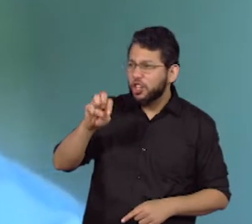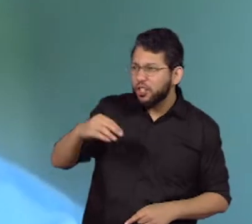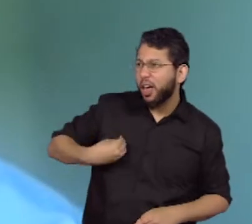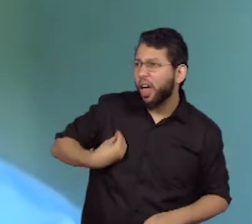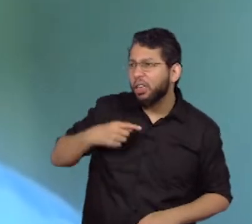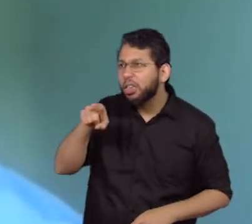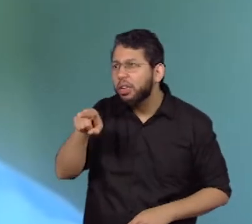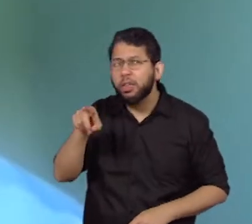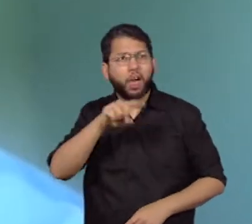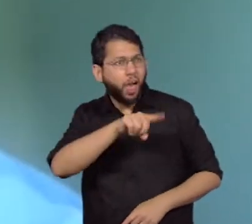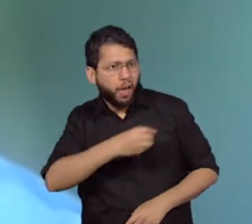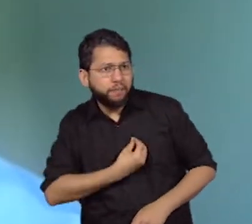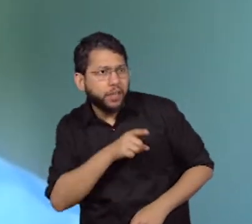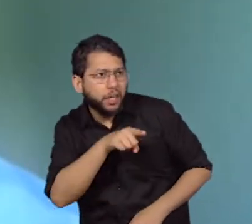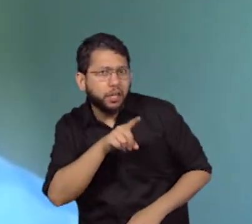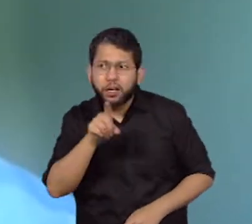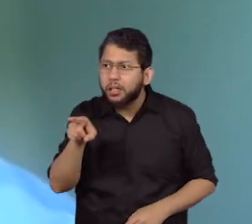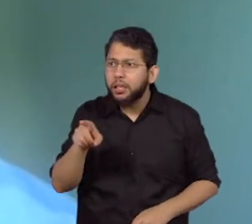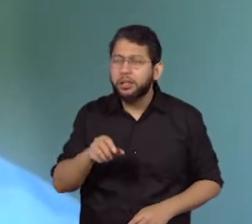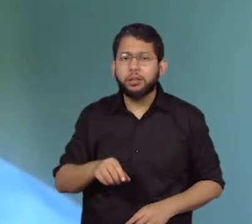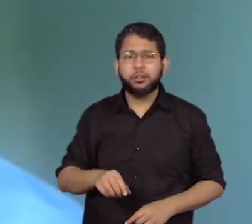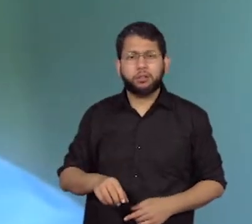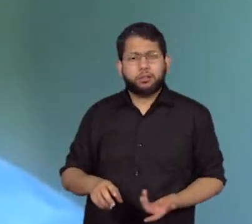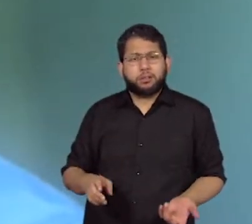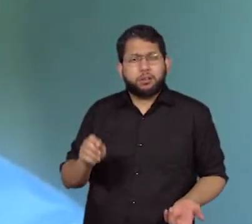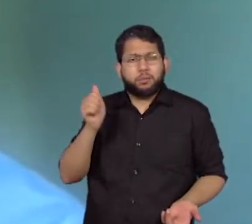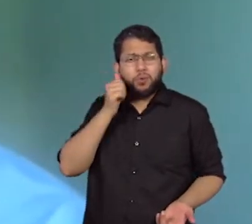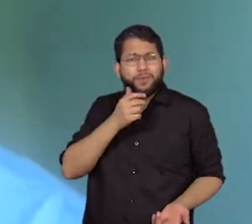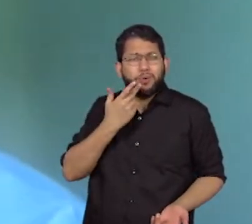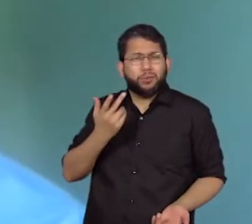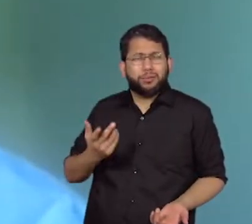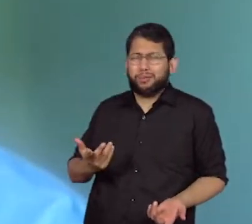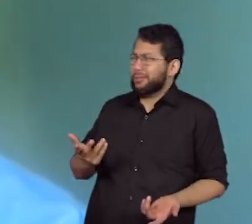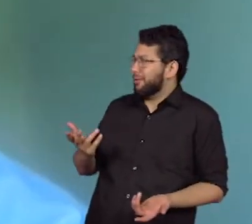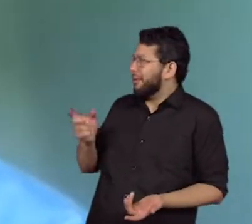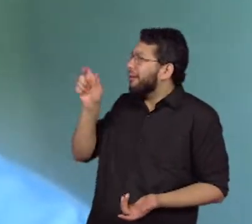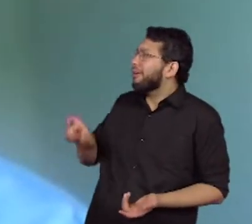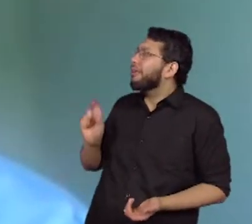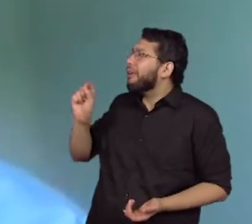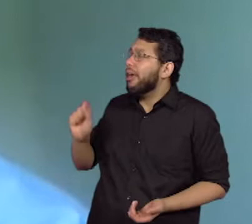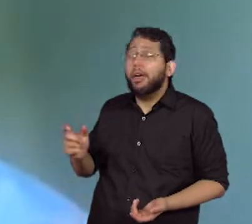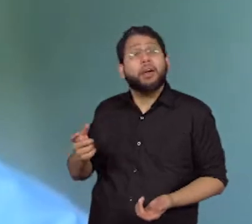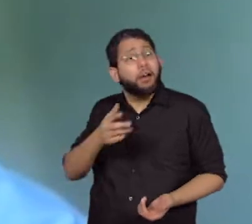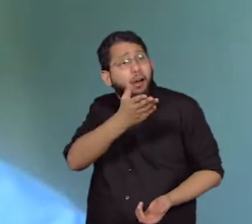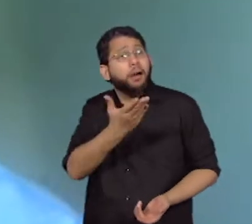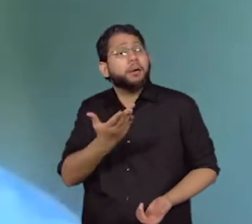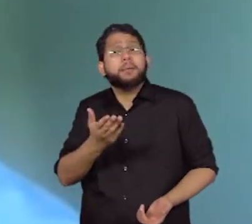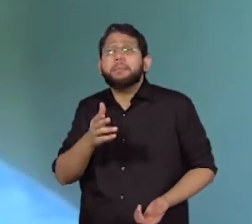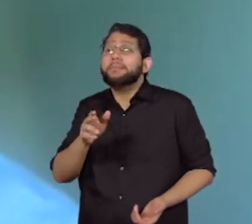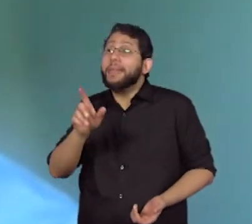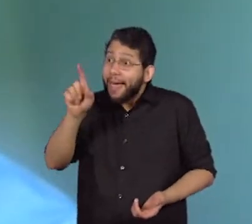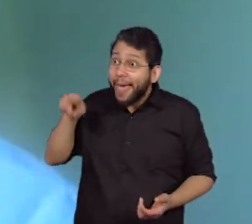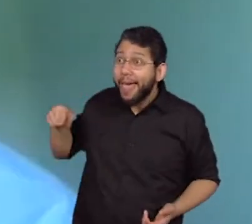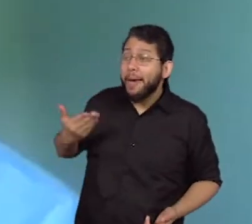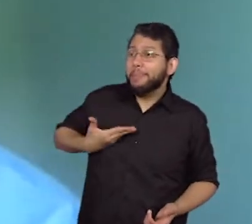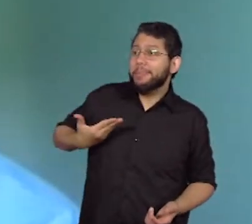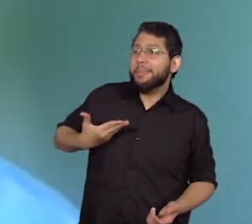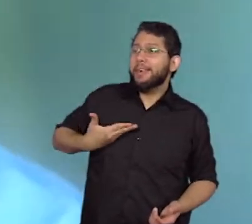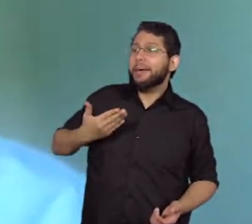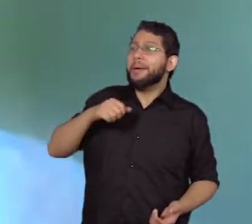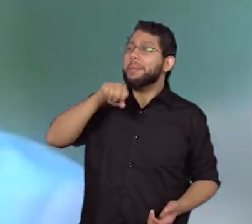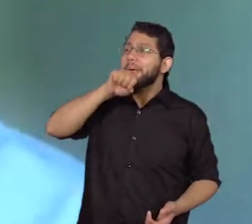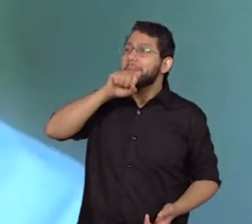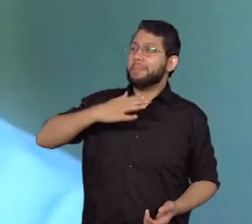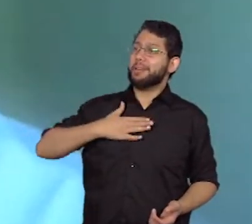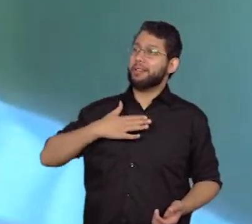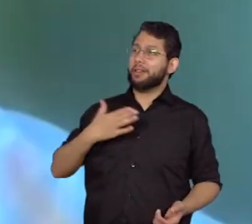vir quando eu quisesse. Aí ela falou, quem? Eu falei, não, Guilherme, a gente se viu ontem. Tá, mas você já tá aqui?